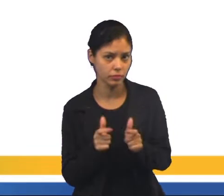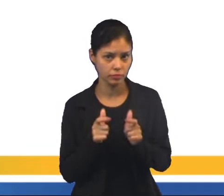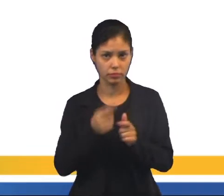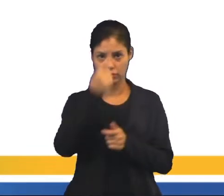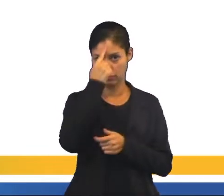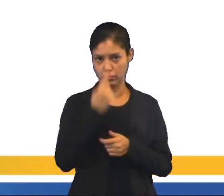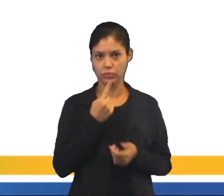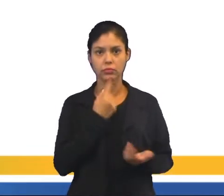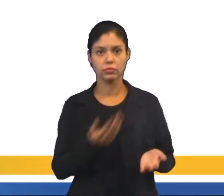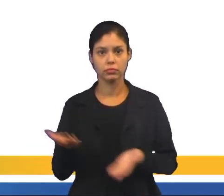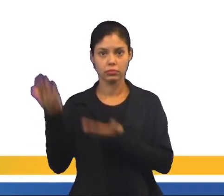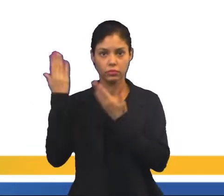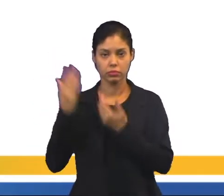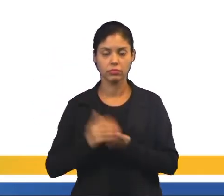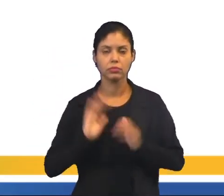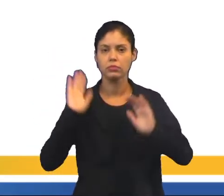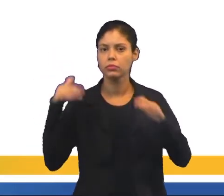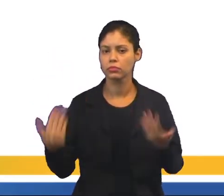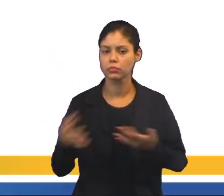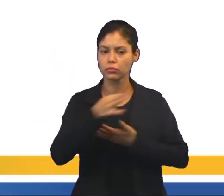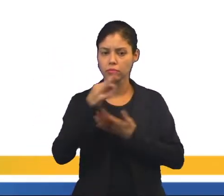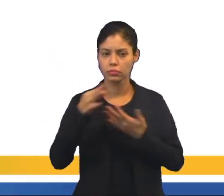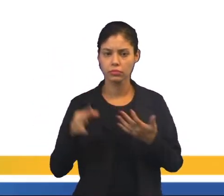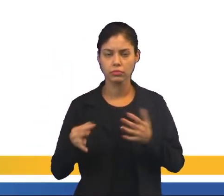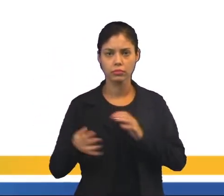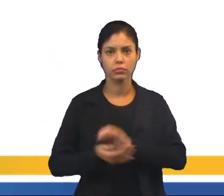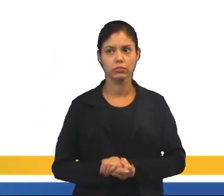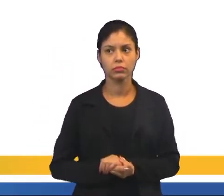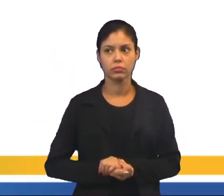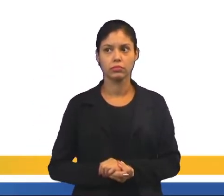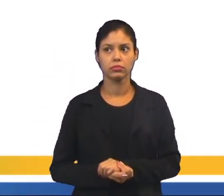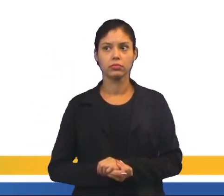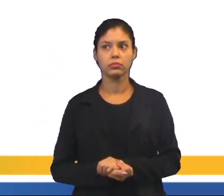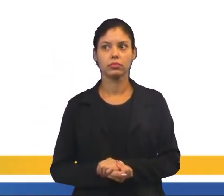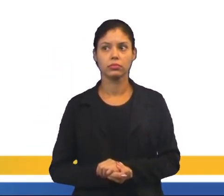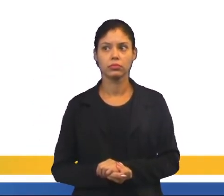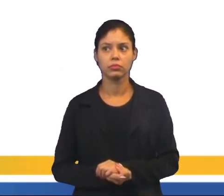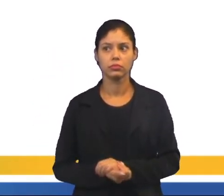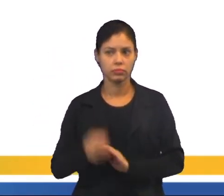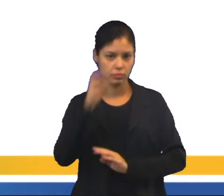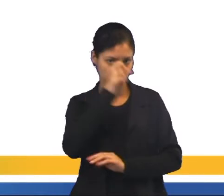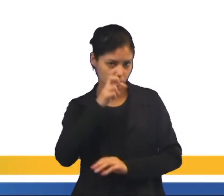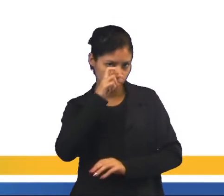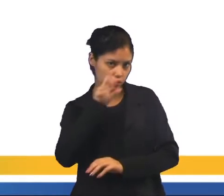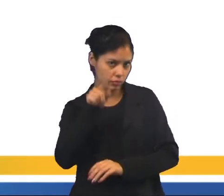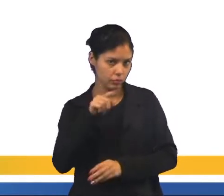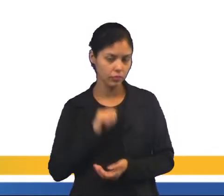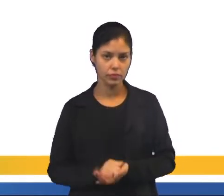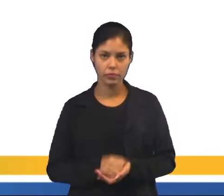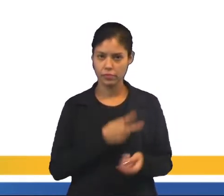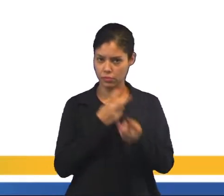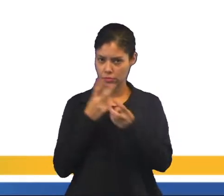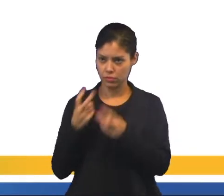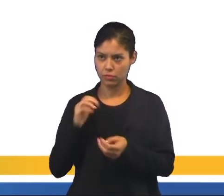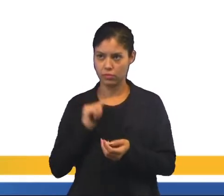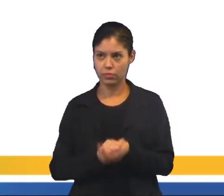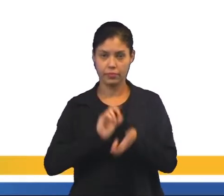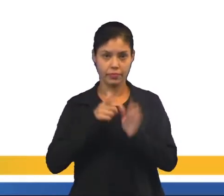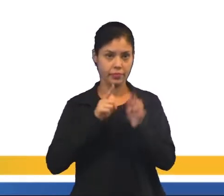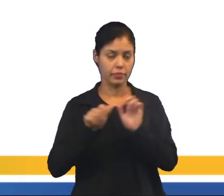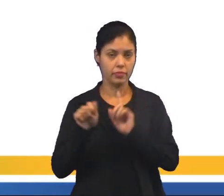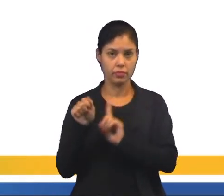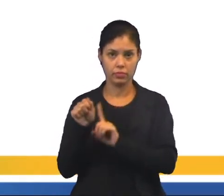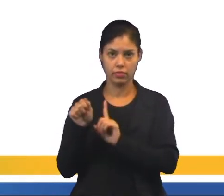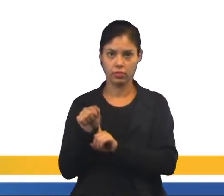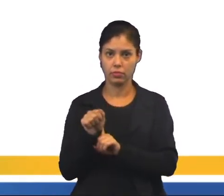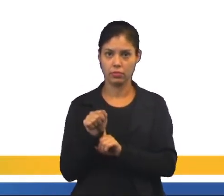do desenho acima? Qual dela representa? Analise aí. Você percebe que na letra